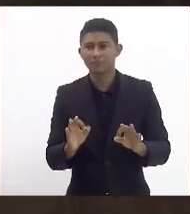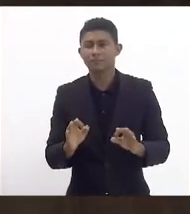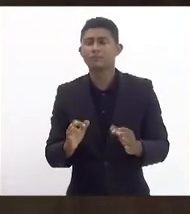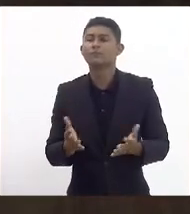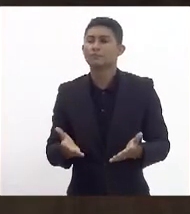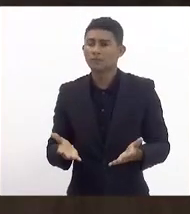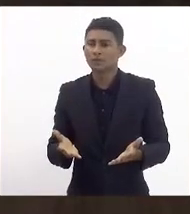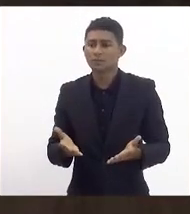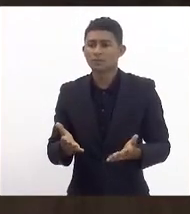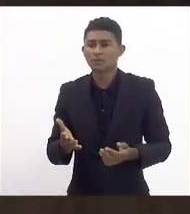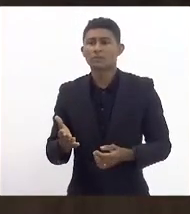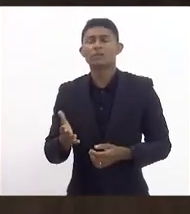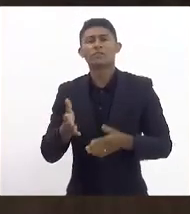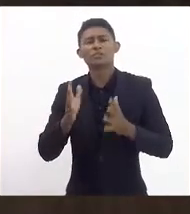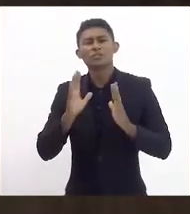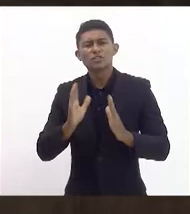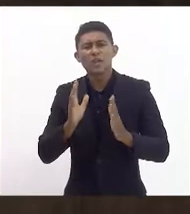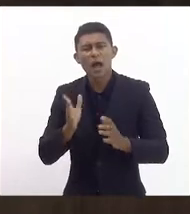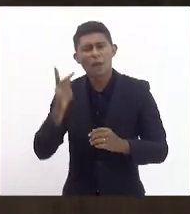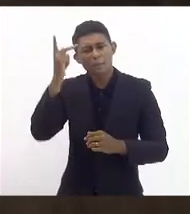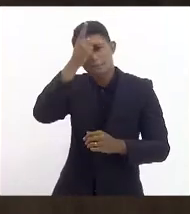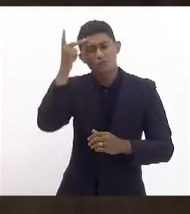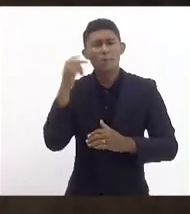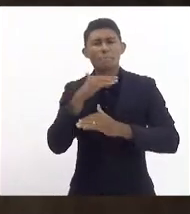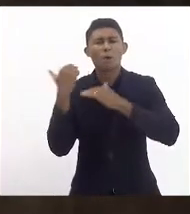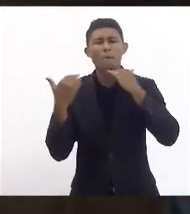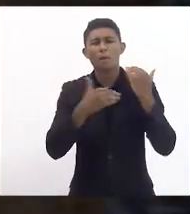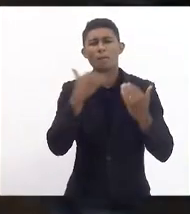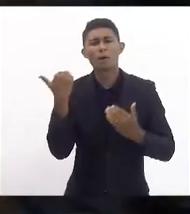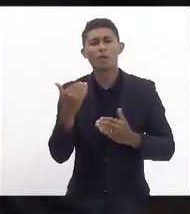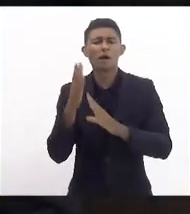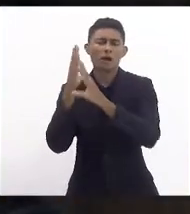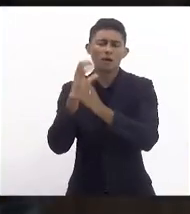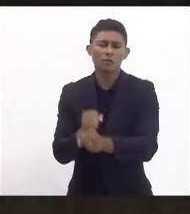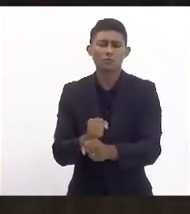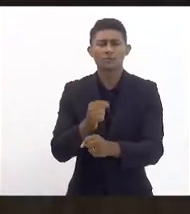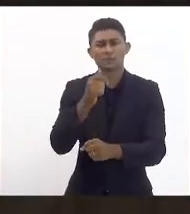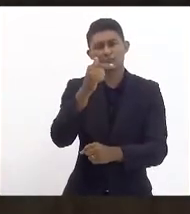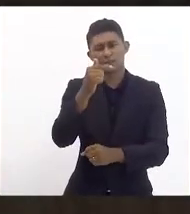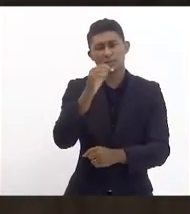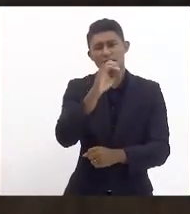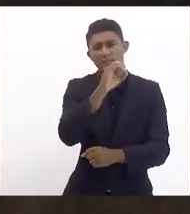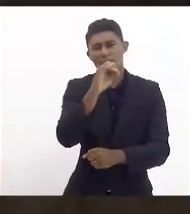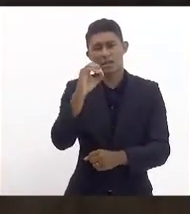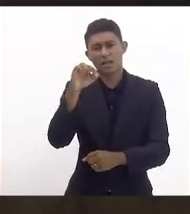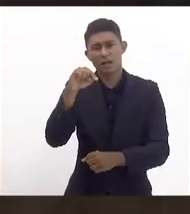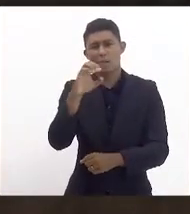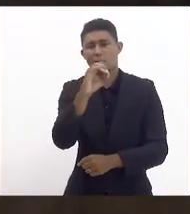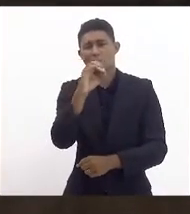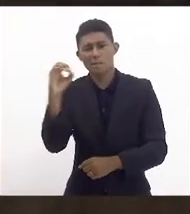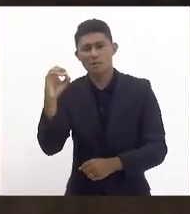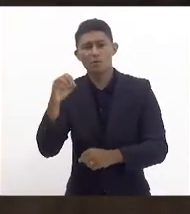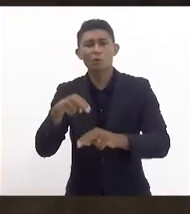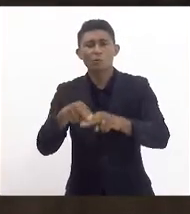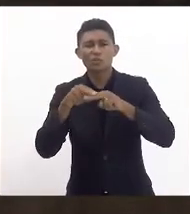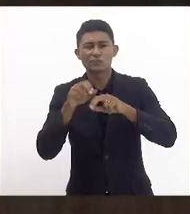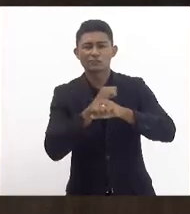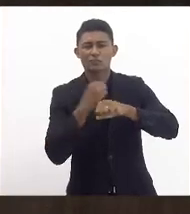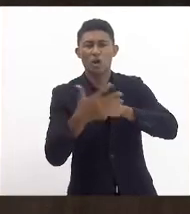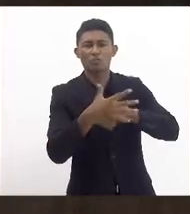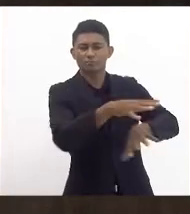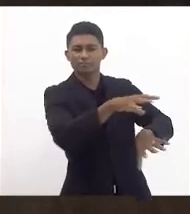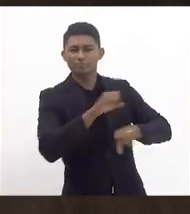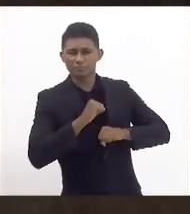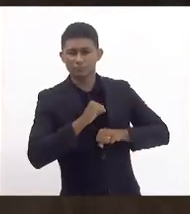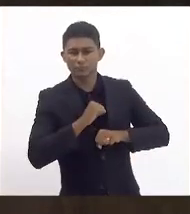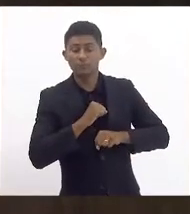de 700 mil pessoas mortas pela Covid-19. Em especial no estado do Rio de Janeiro, depois de